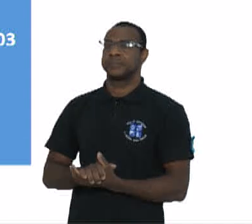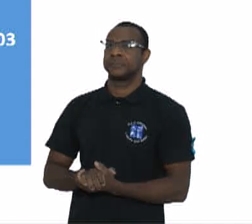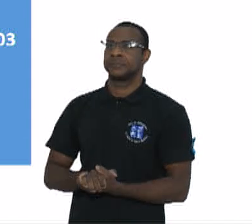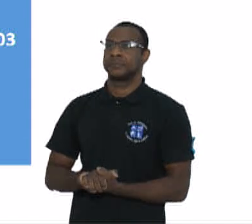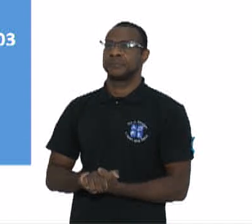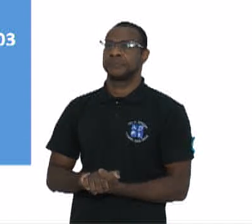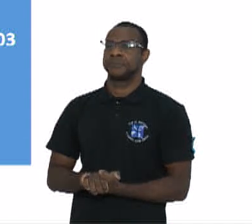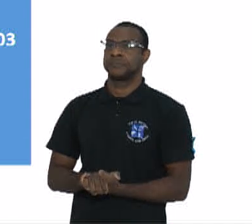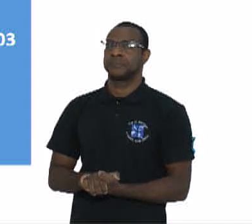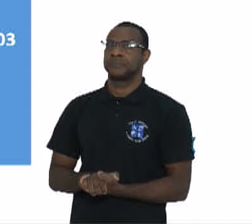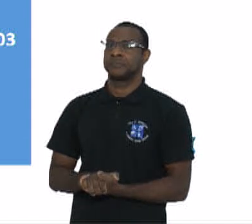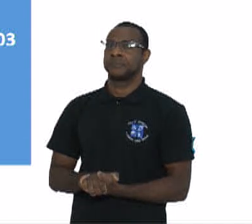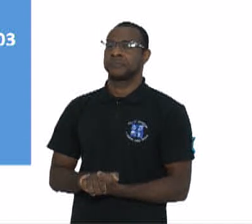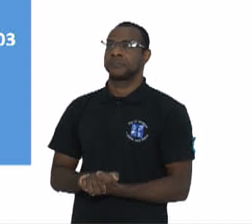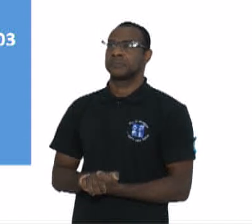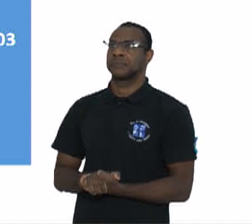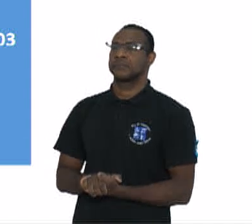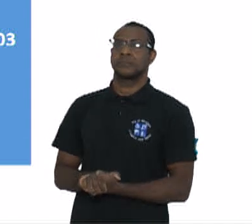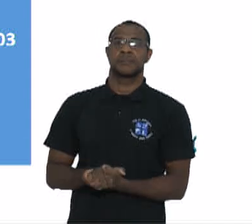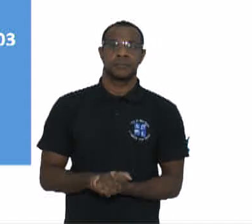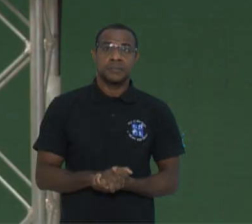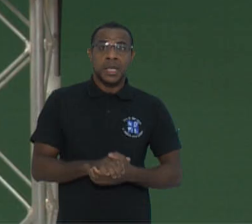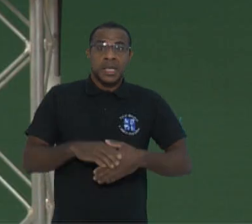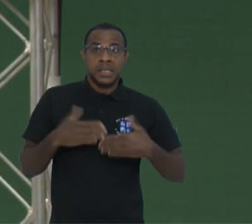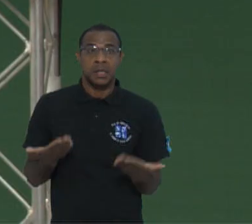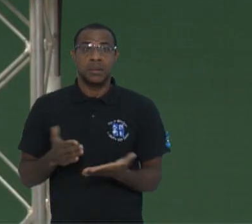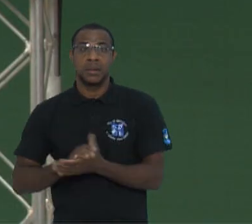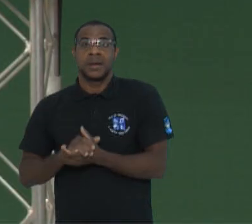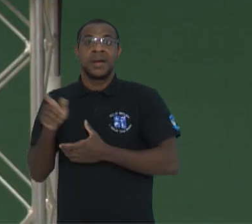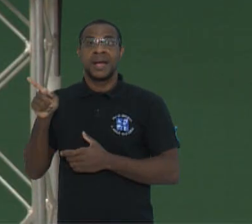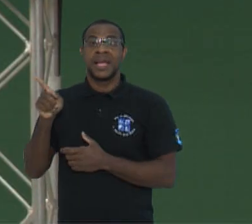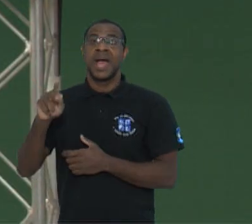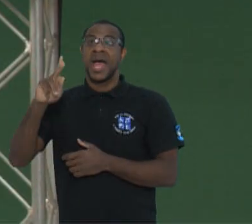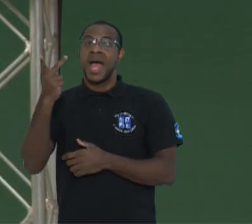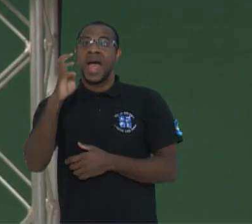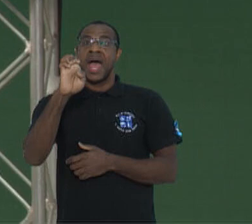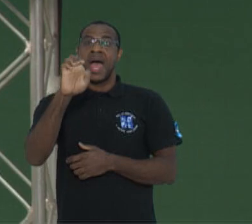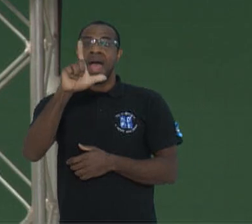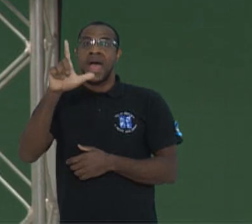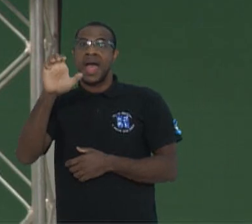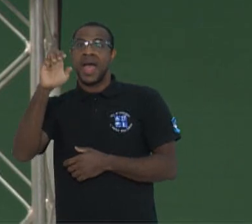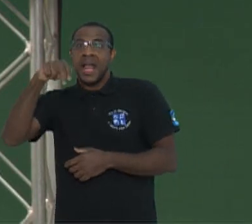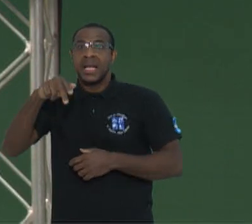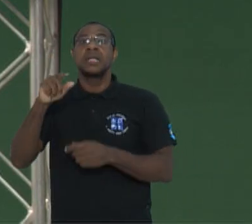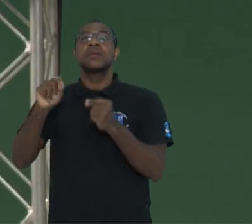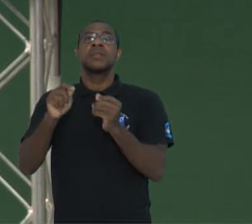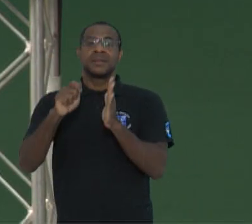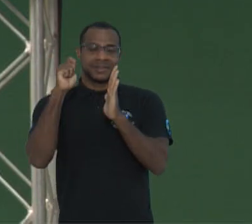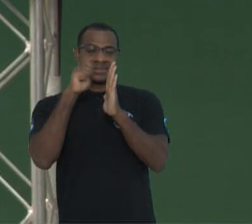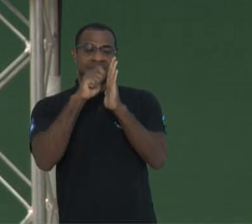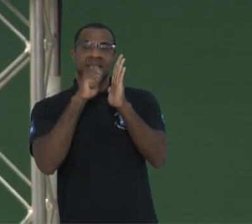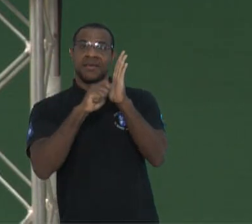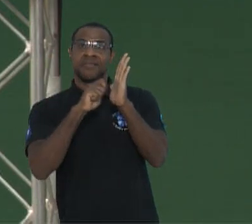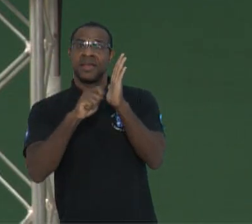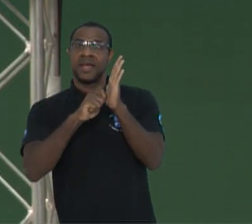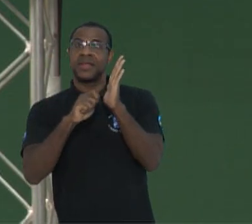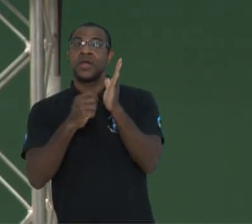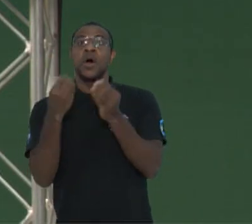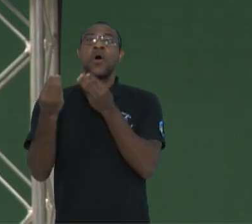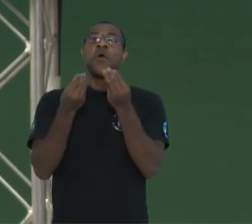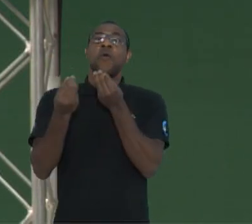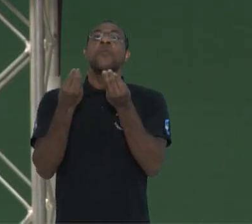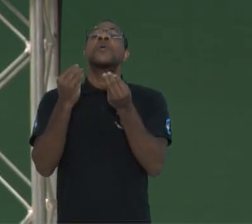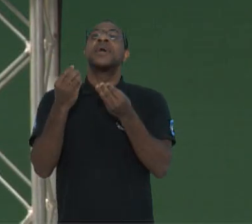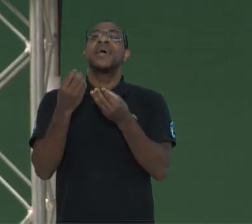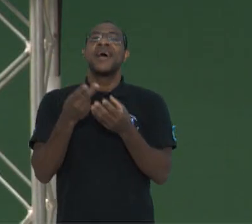Love, Helen. Então, aqui a Ellen está descrevendo para o James como está sendo